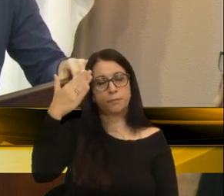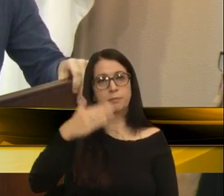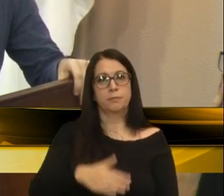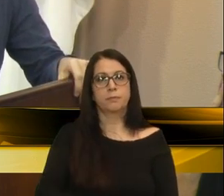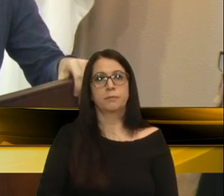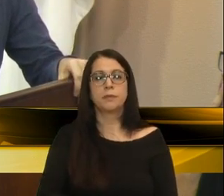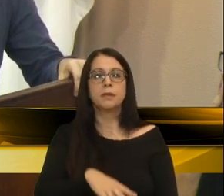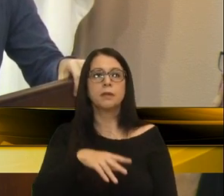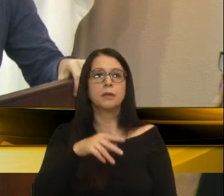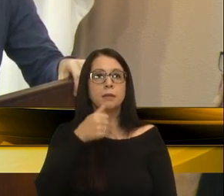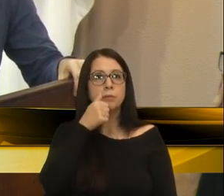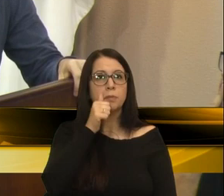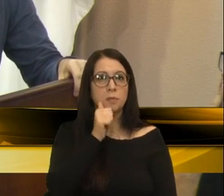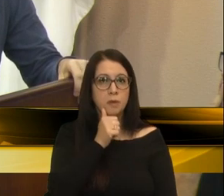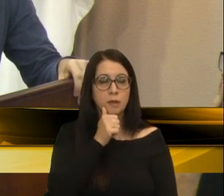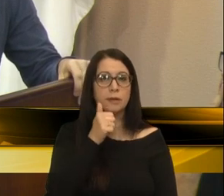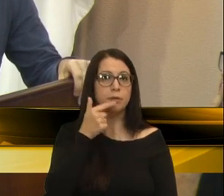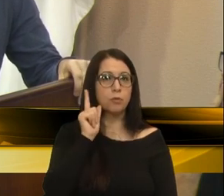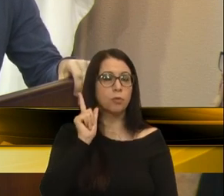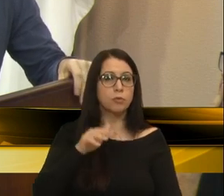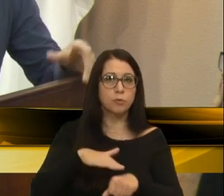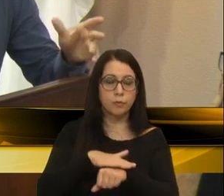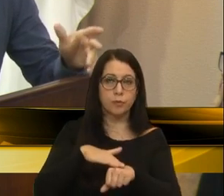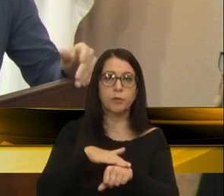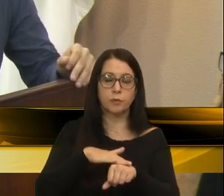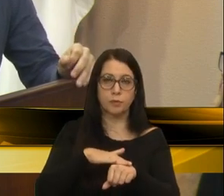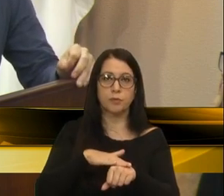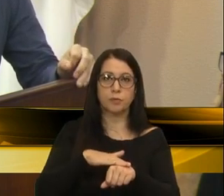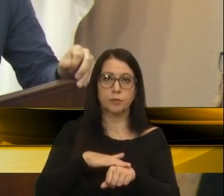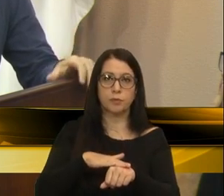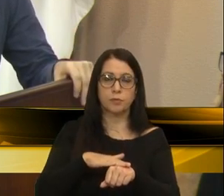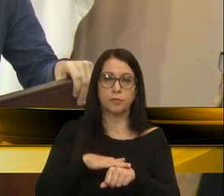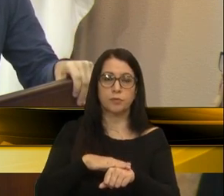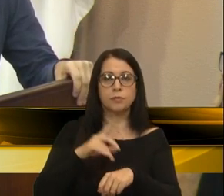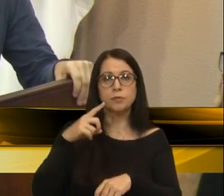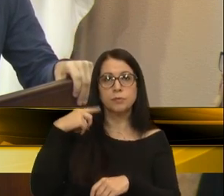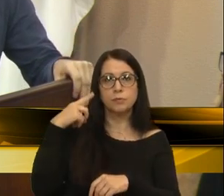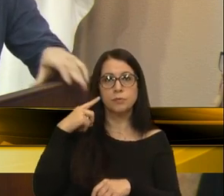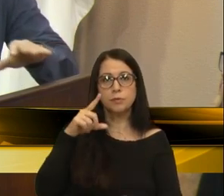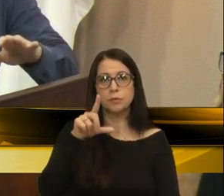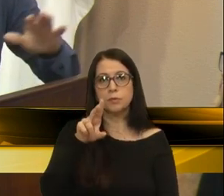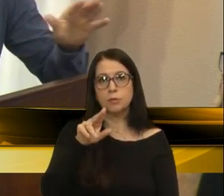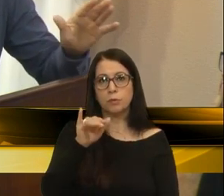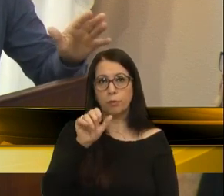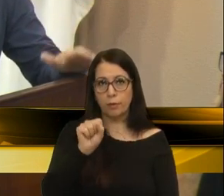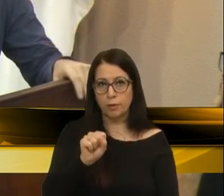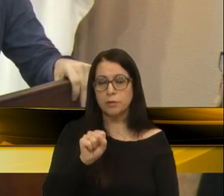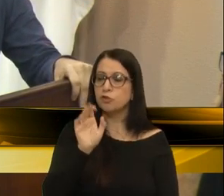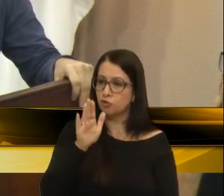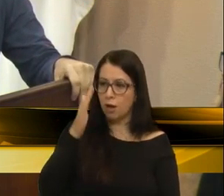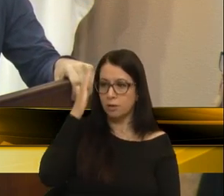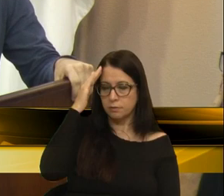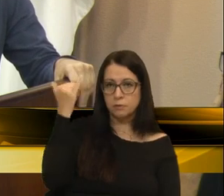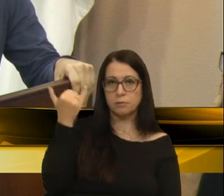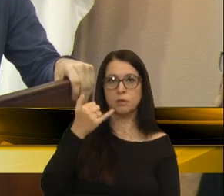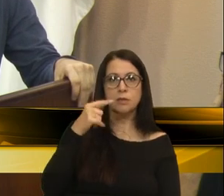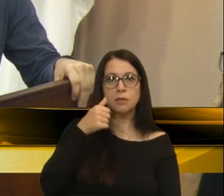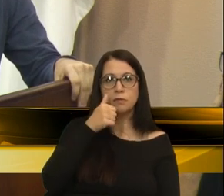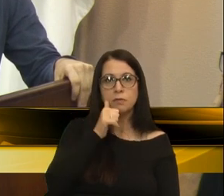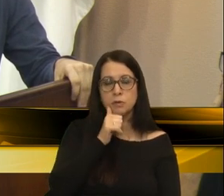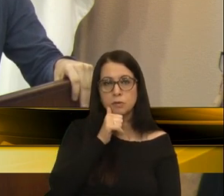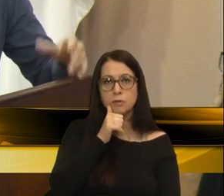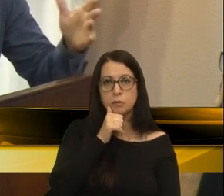Paulo Iores, nós chegamos lá, ontem conversamos com o deputado Lucas Redeck, ele disse, não, nós já estamos sabendo, porque a vereadora